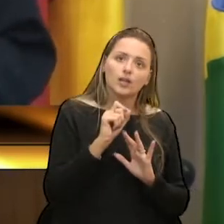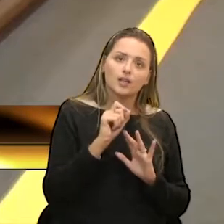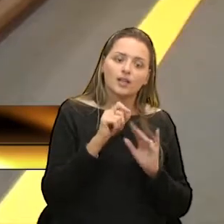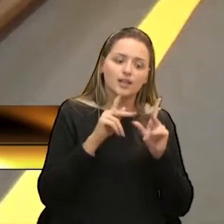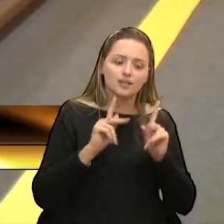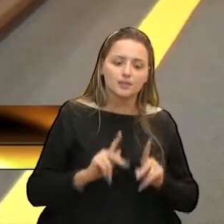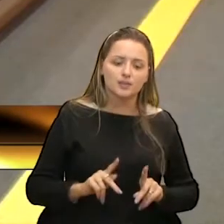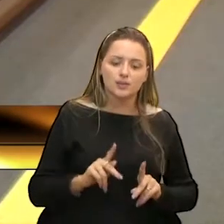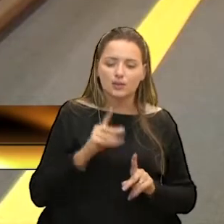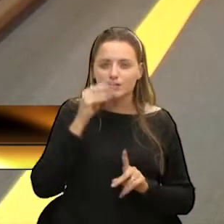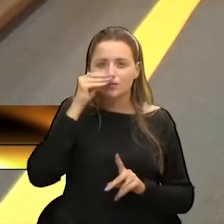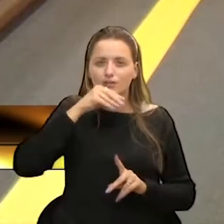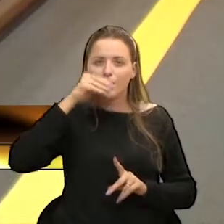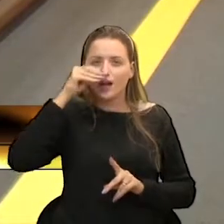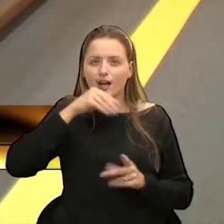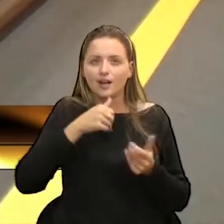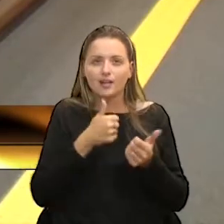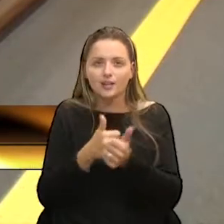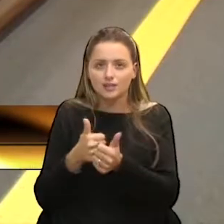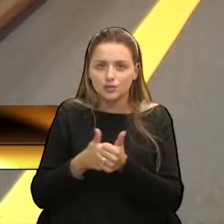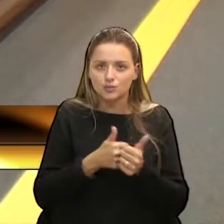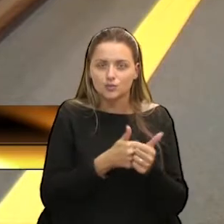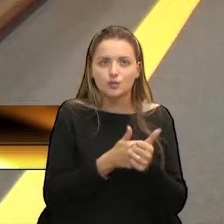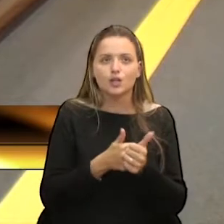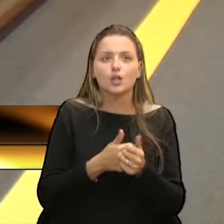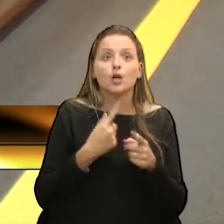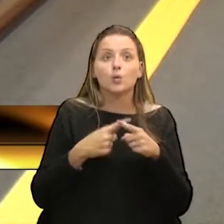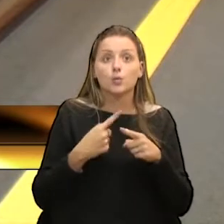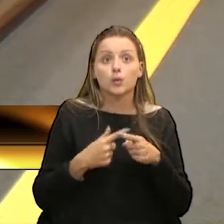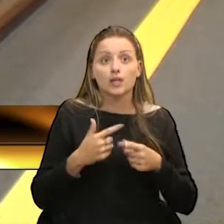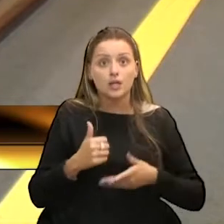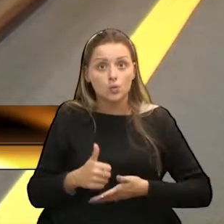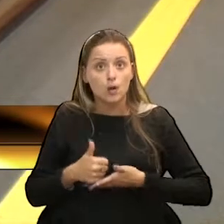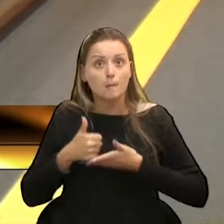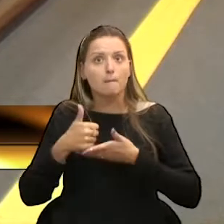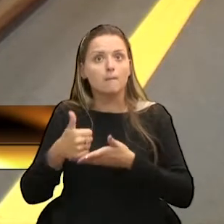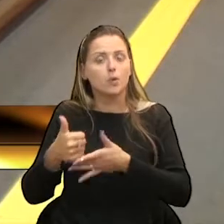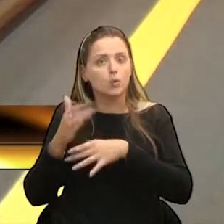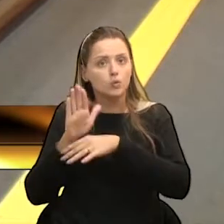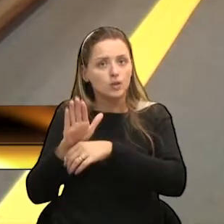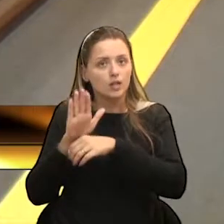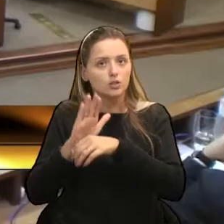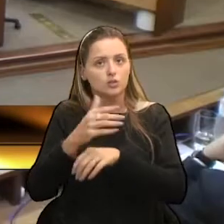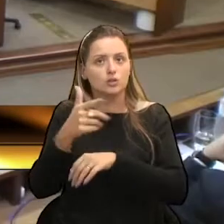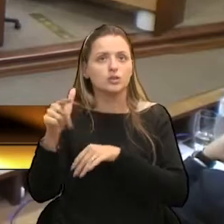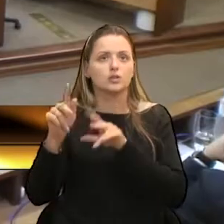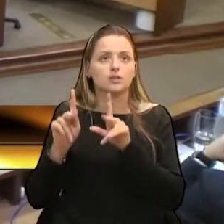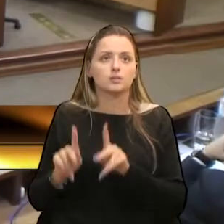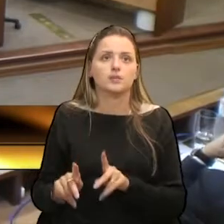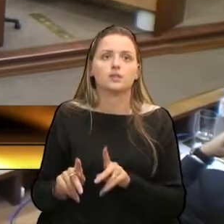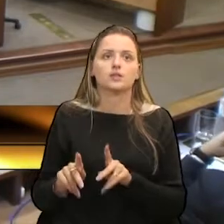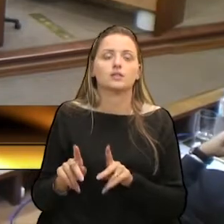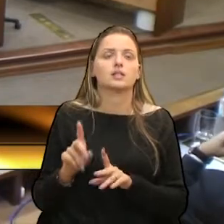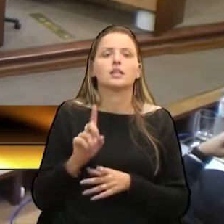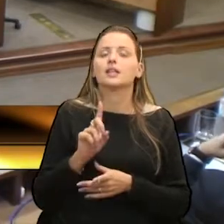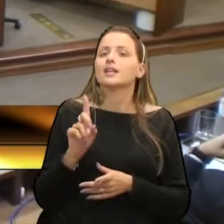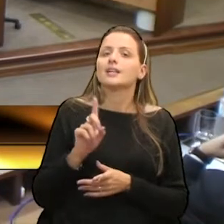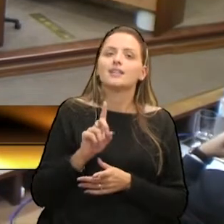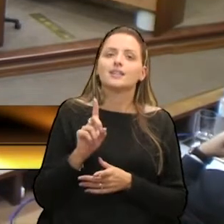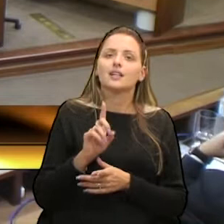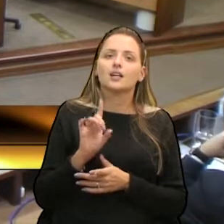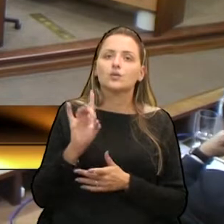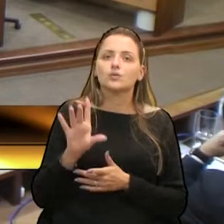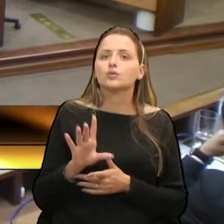cercam. Porque no preceito da caridade, não podemos entender só pela questão